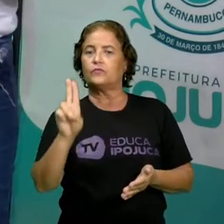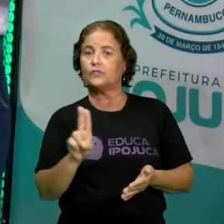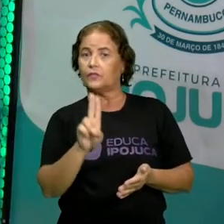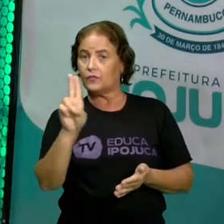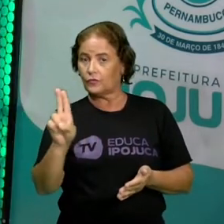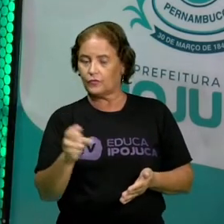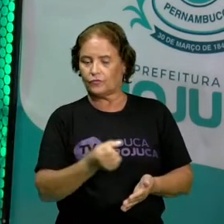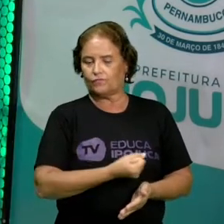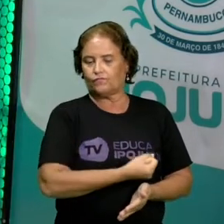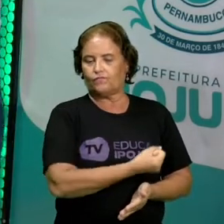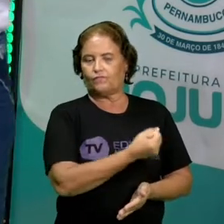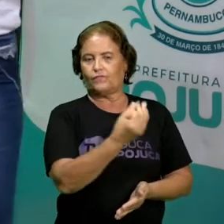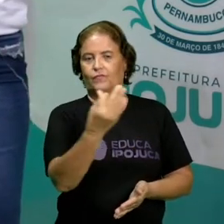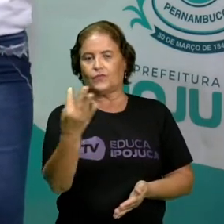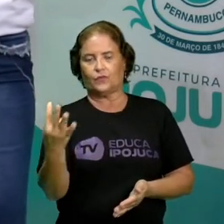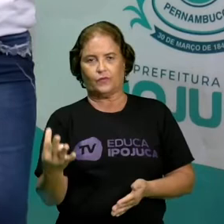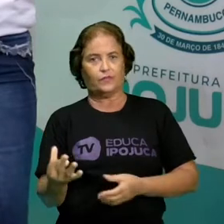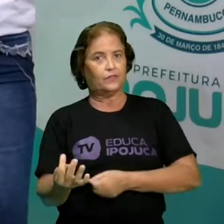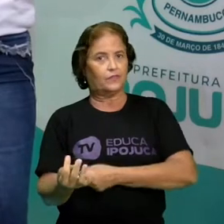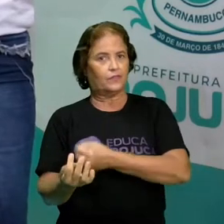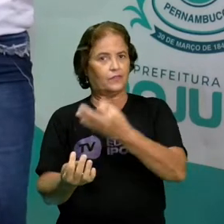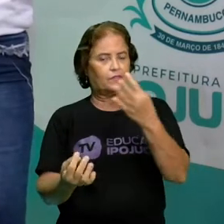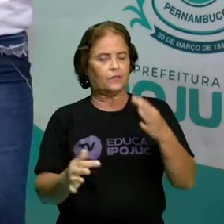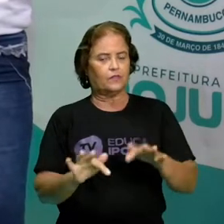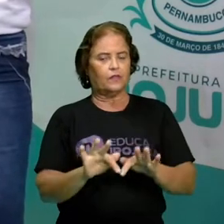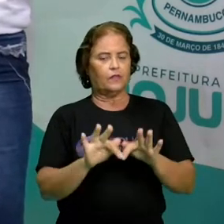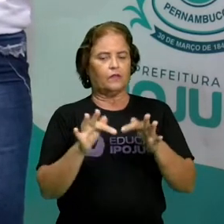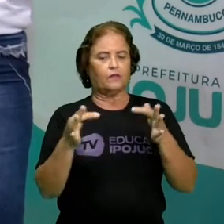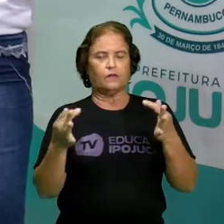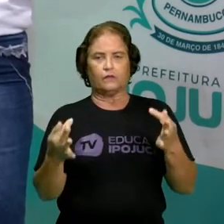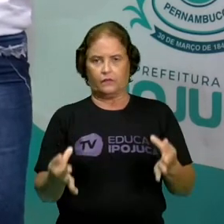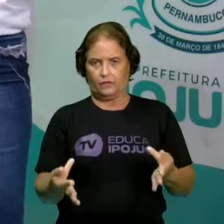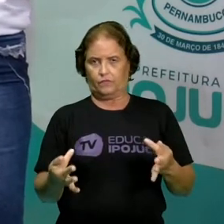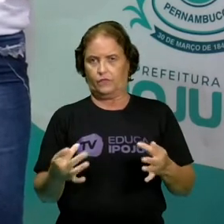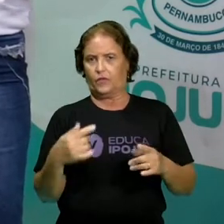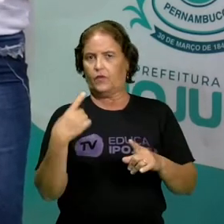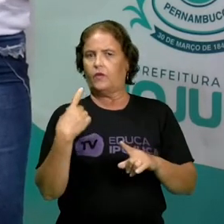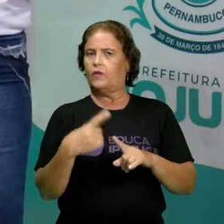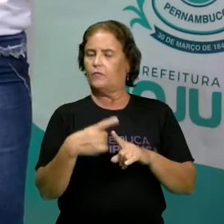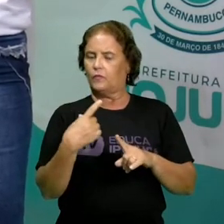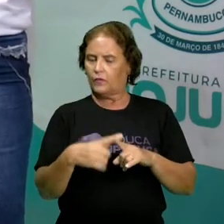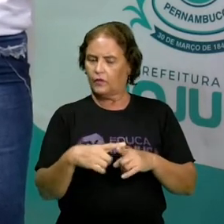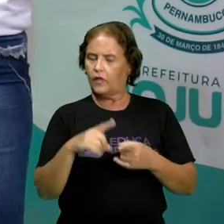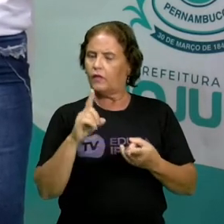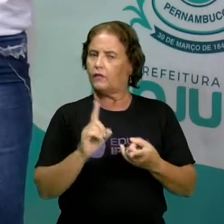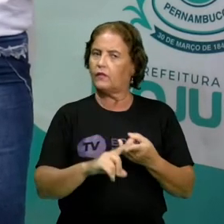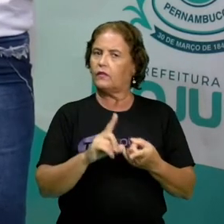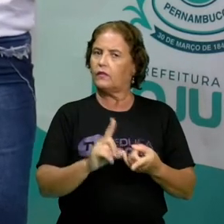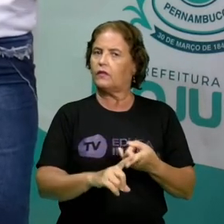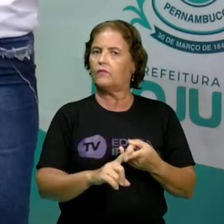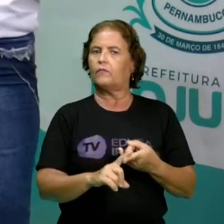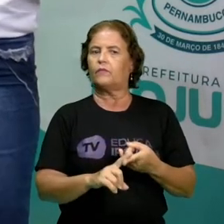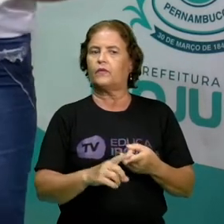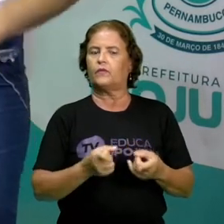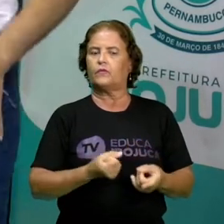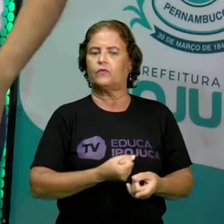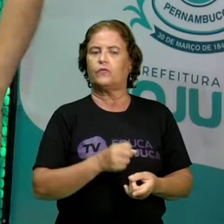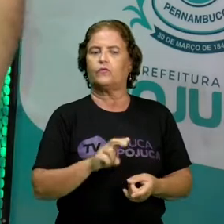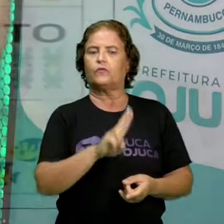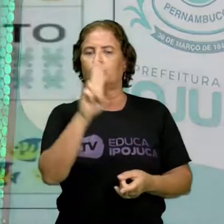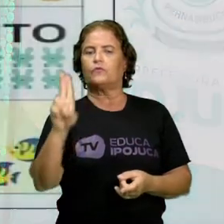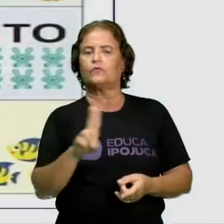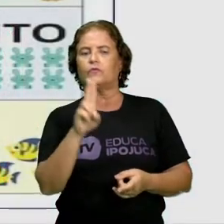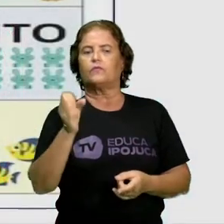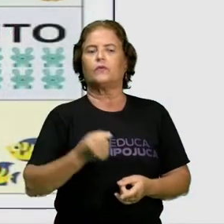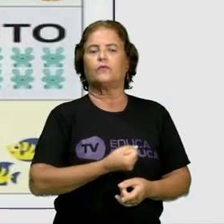lá? Números e quantidades simples, porque os números também são usados para contar. Vamos lá?